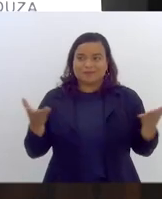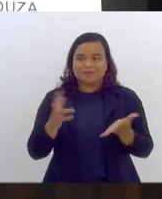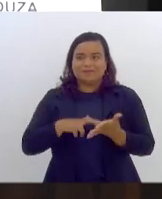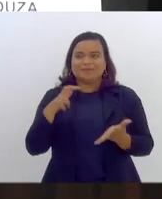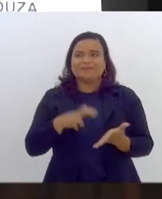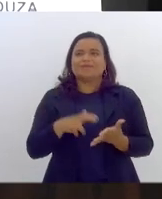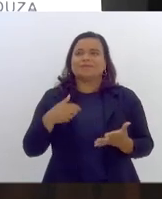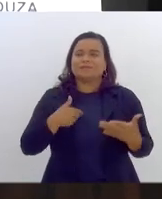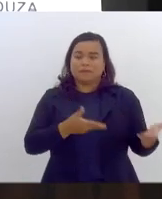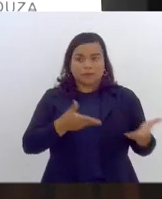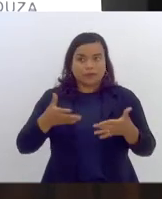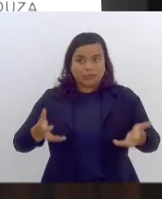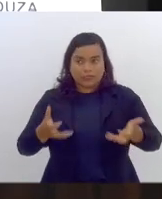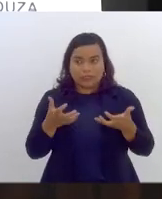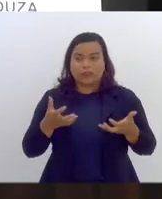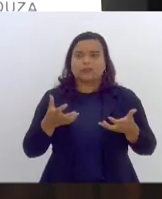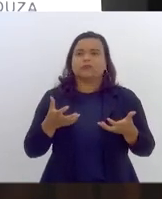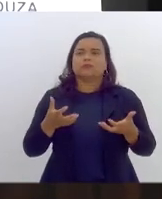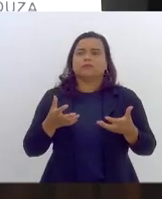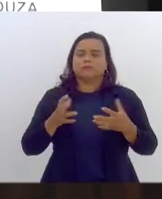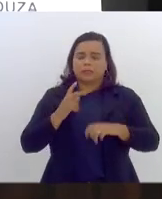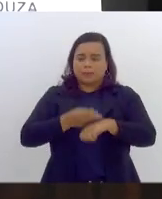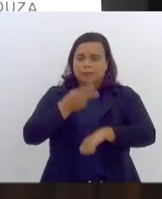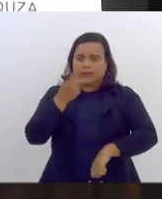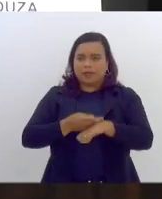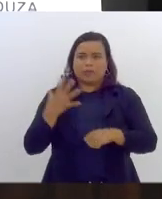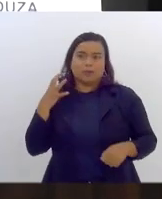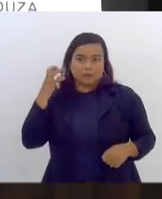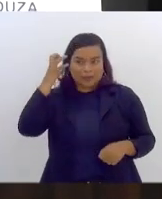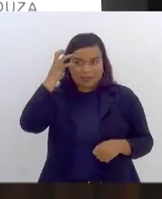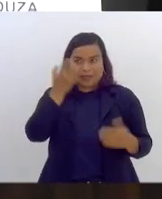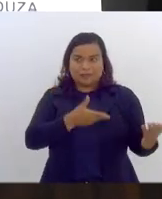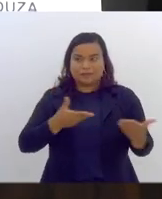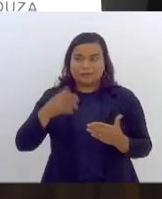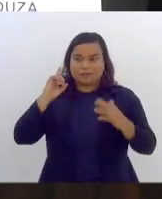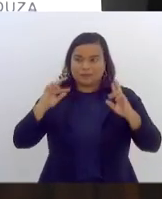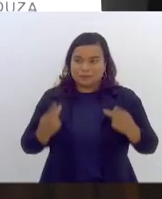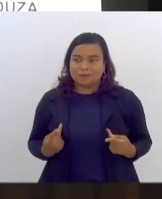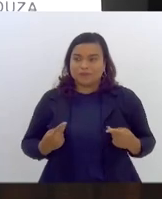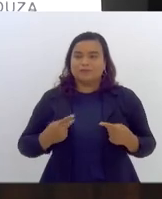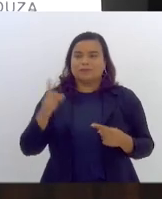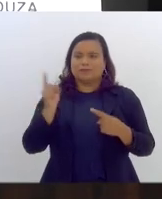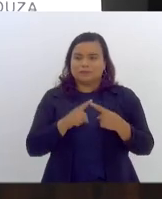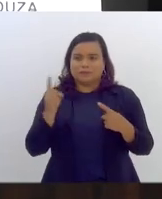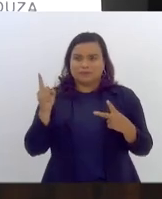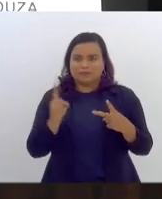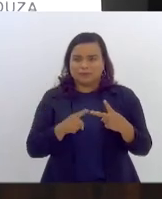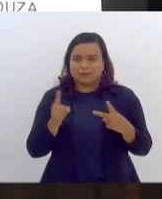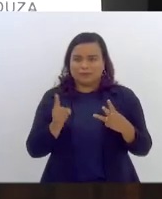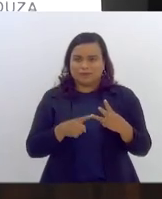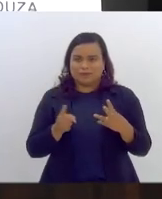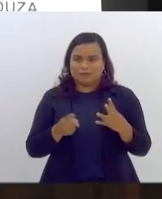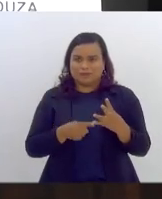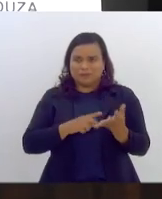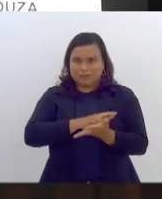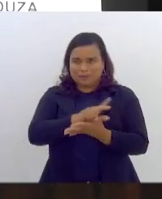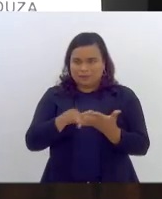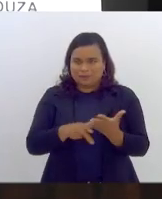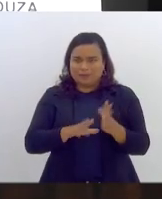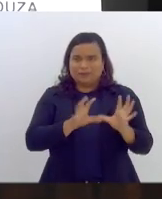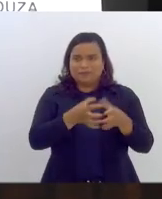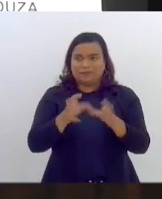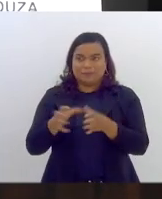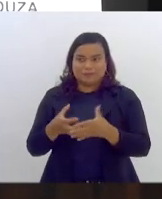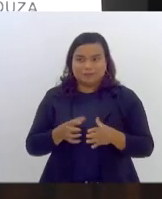eu gostaria de convidar para receber o Prêmio Marielle Franco de Direitos Humanos as seguintes entidades